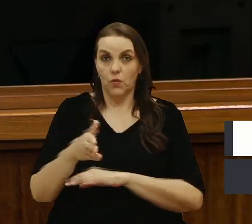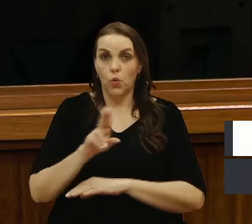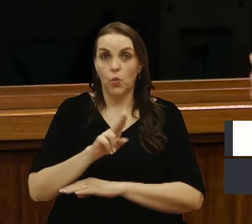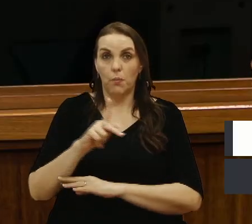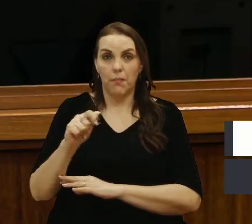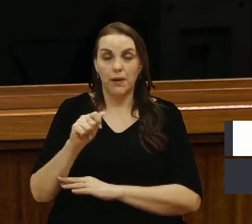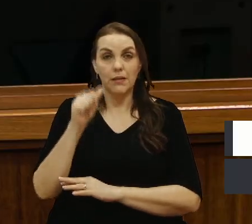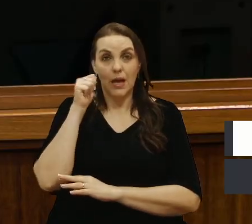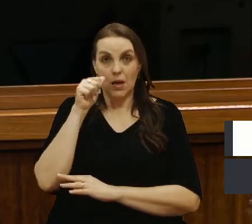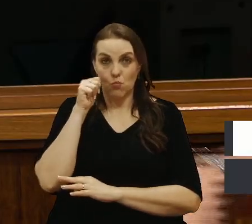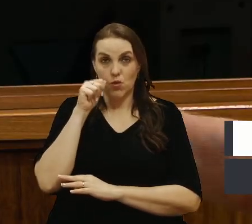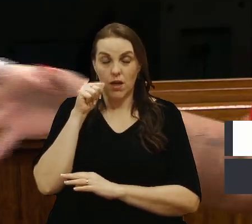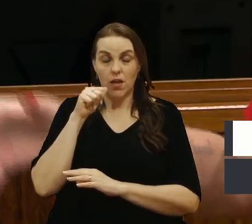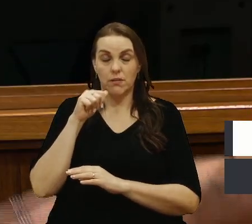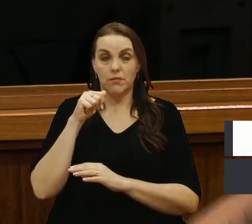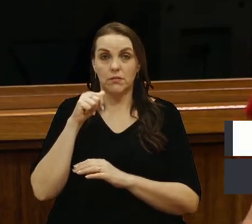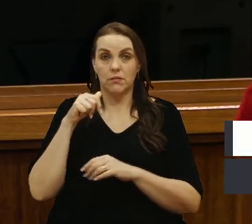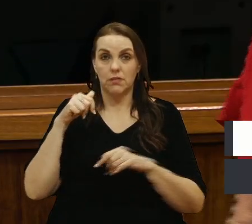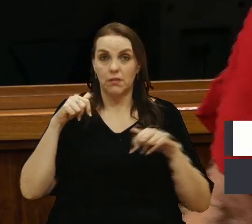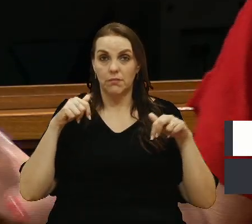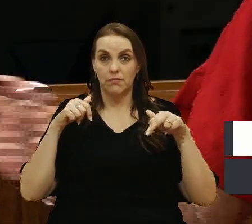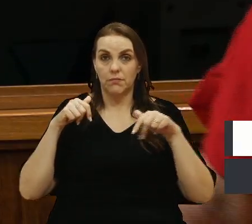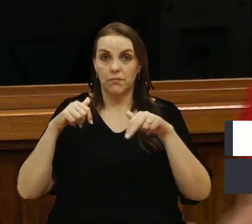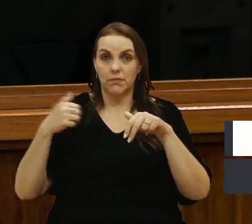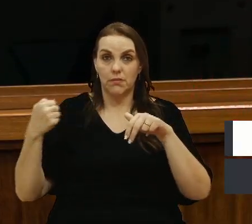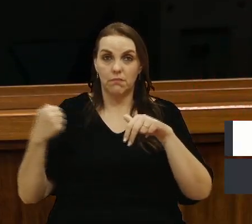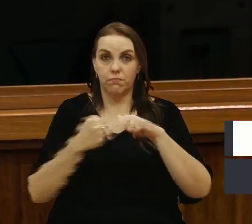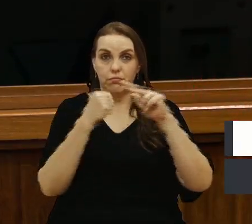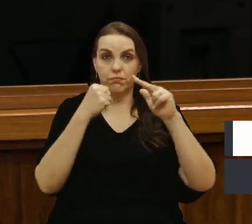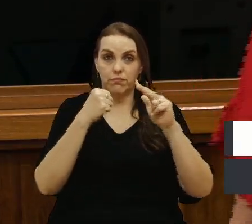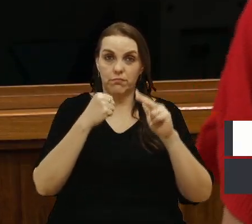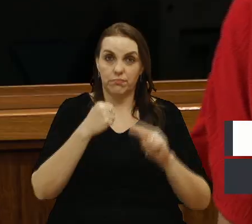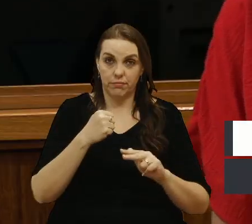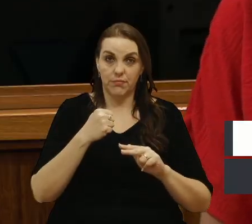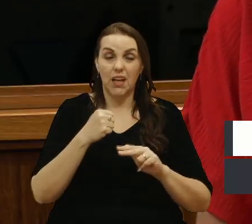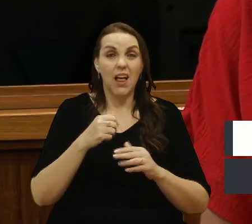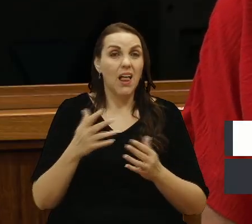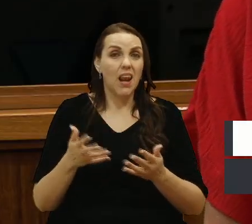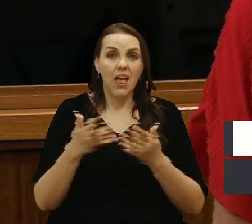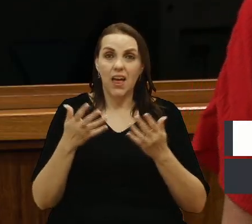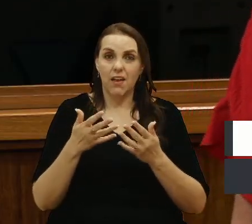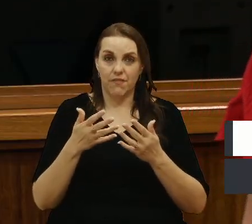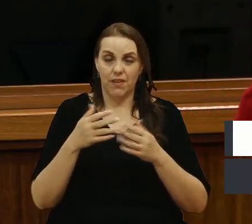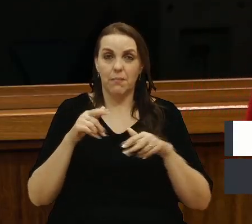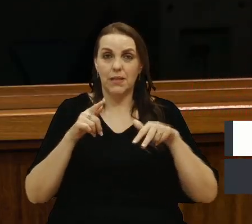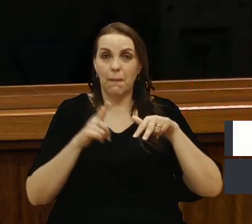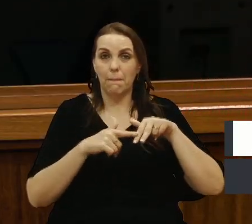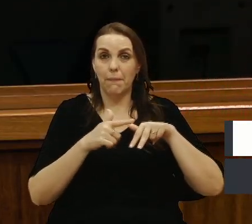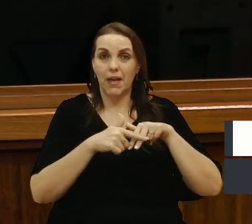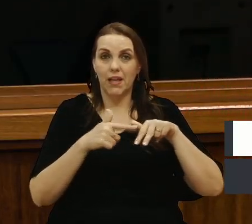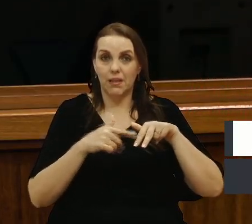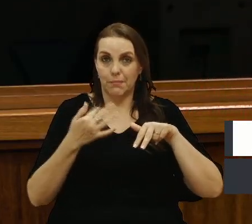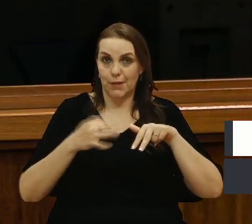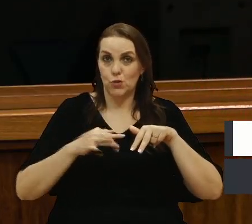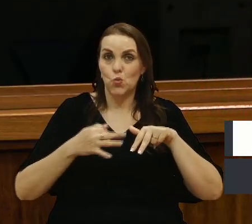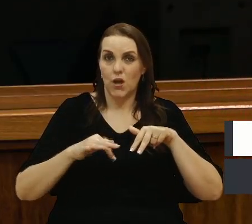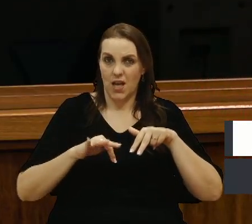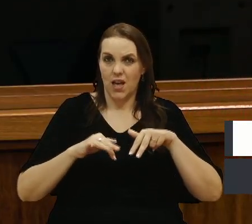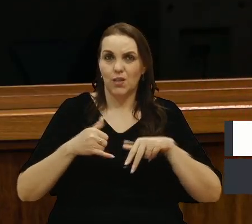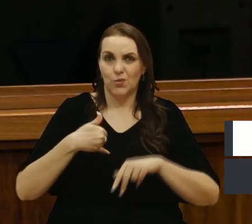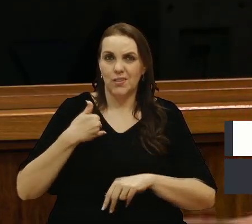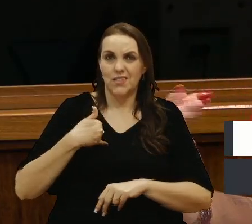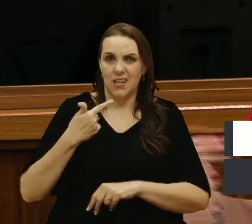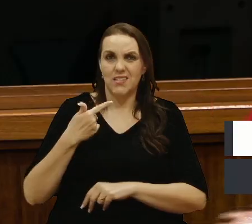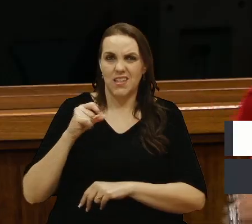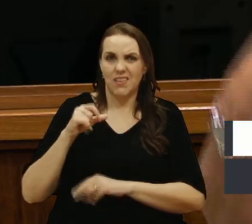tinha sido atropelada, coisa leve, teoricamente, mas machucou as pernas, 70 e poucos anos.